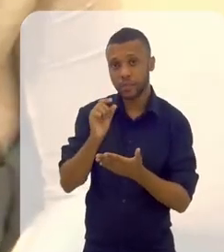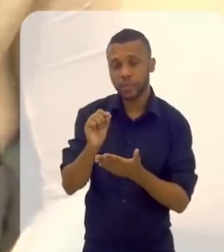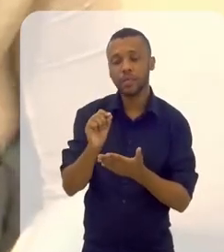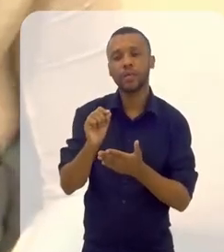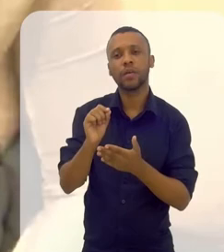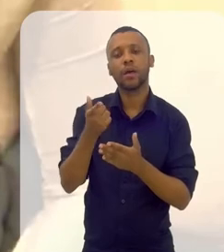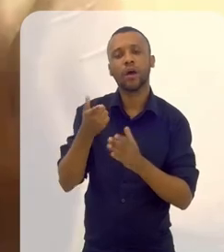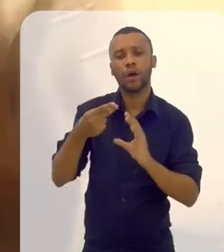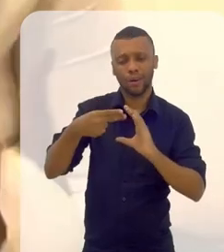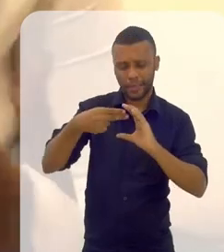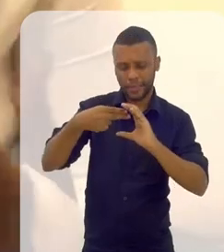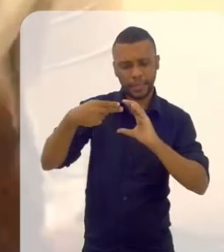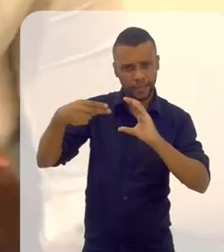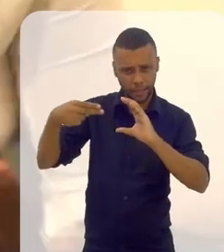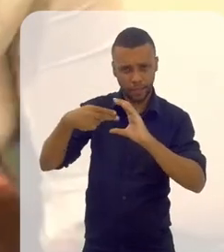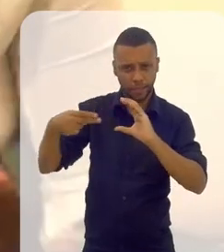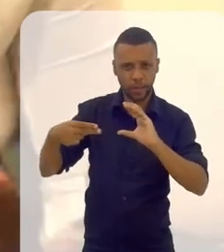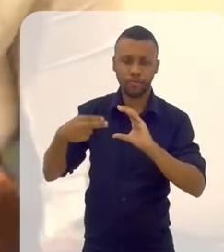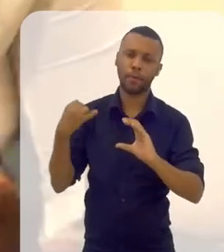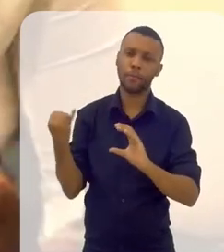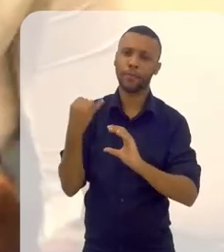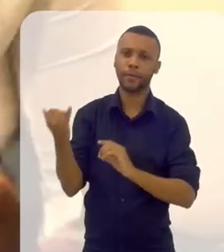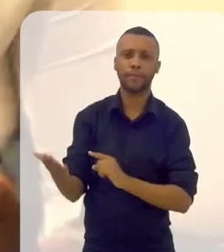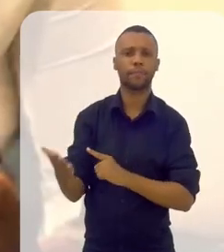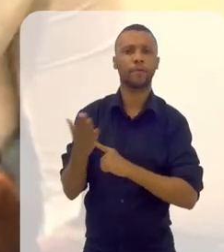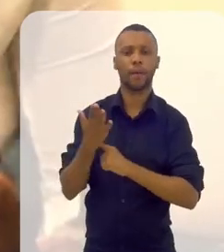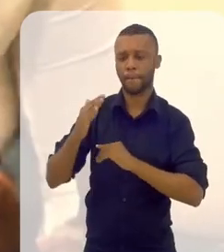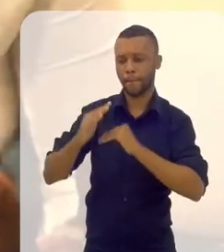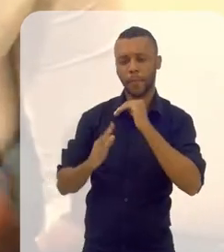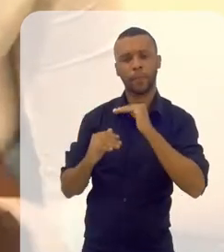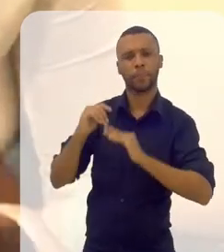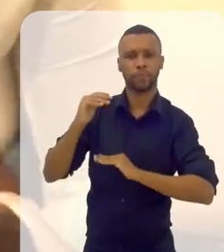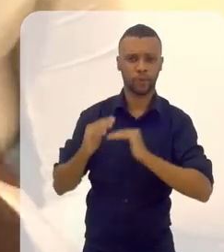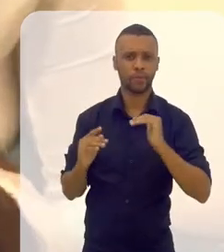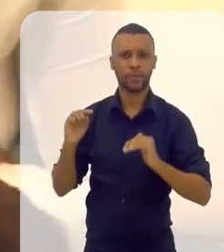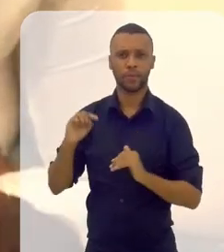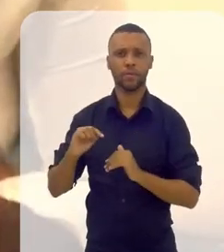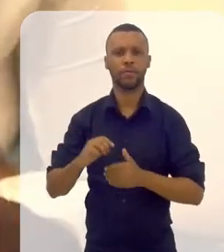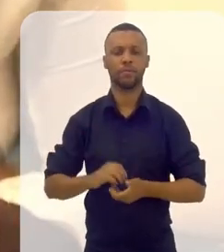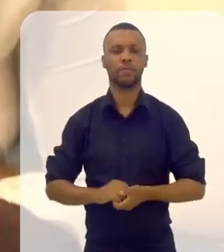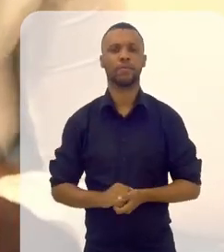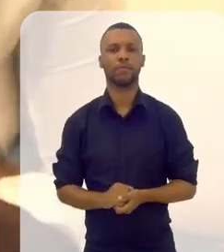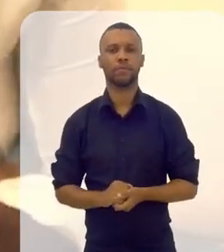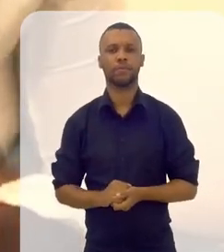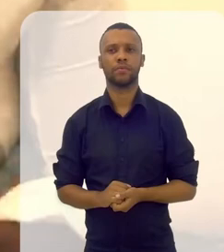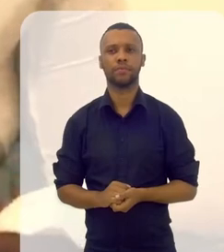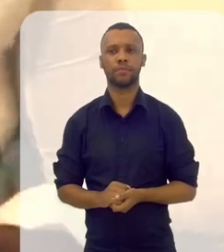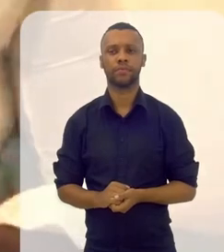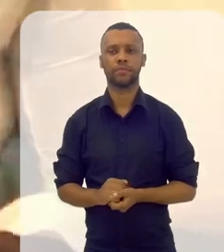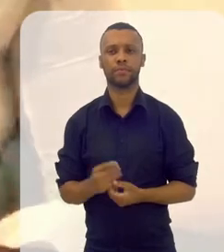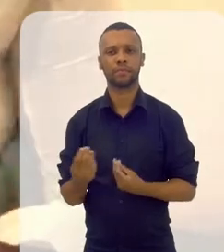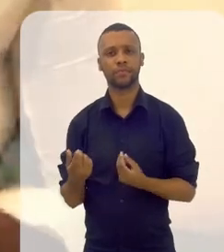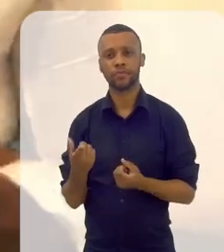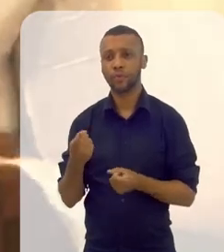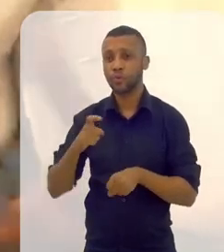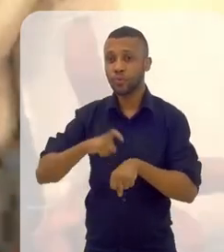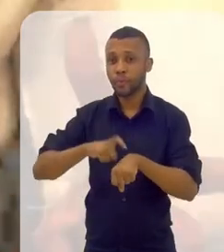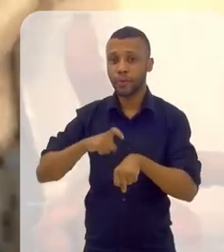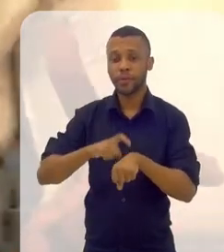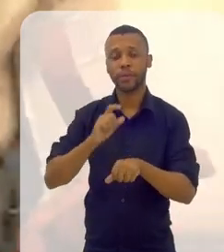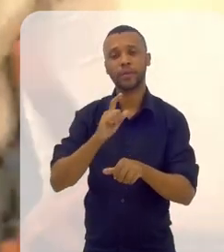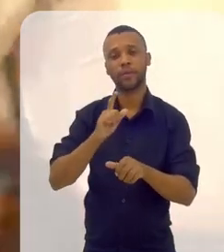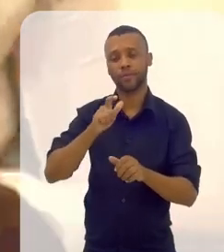trabalho que é mais importante para mim do que para minha carreira em si. E que foi quando eu fiz